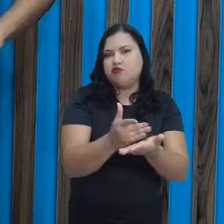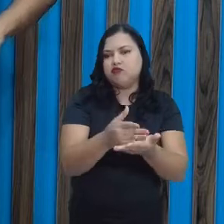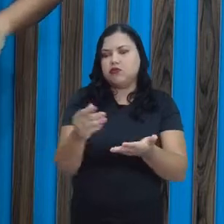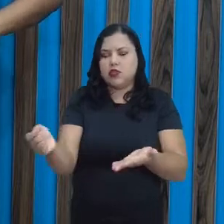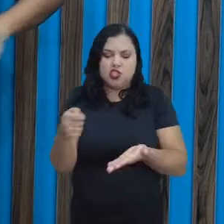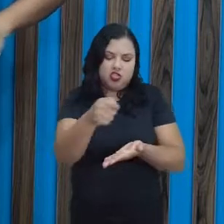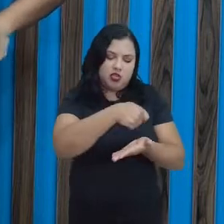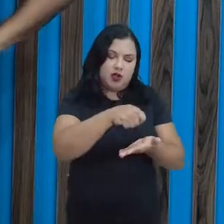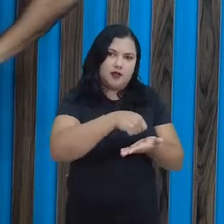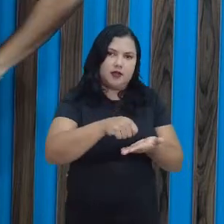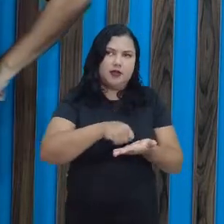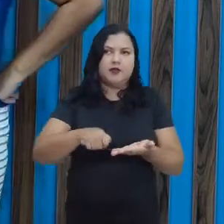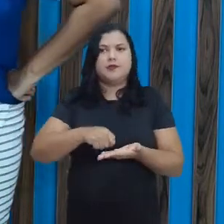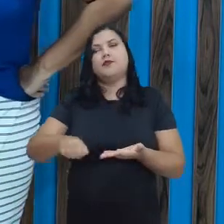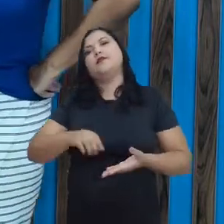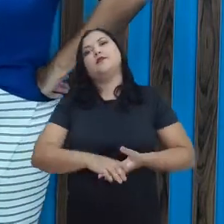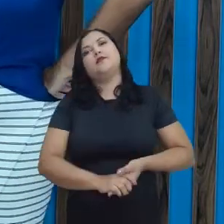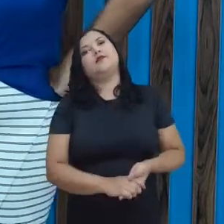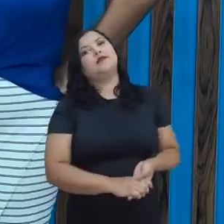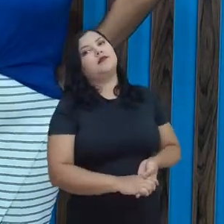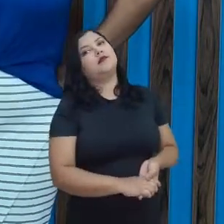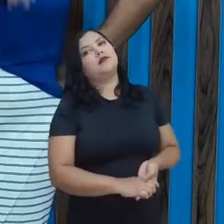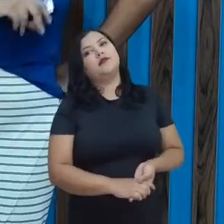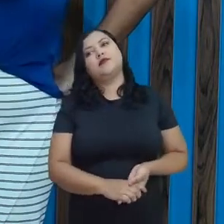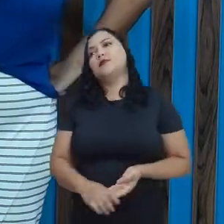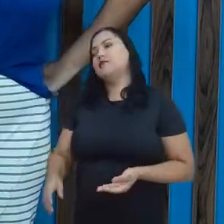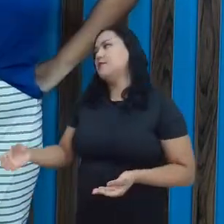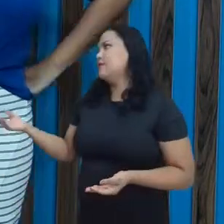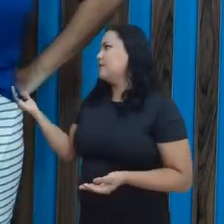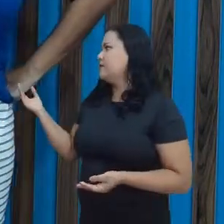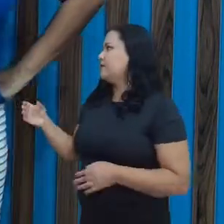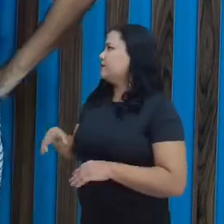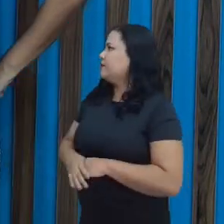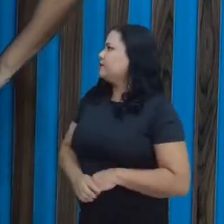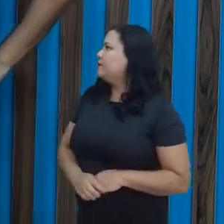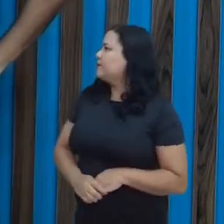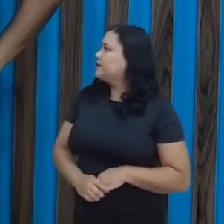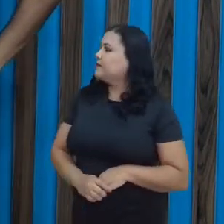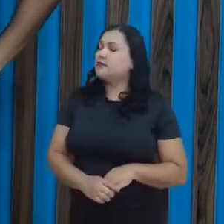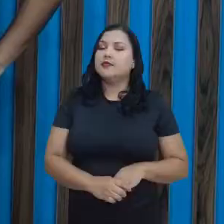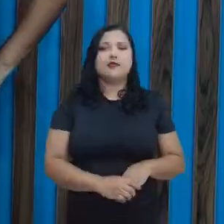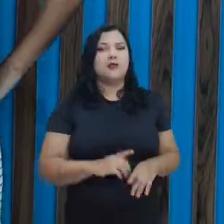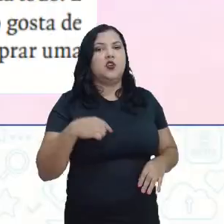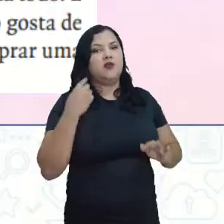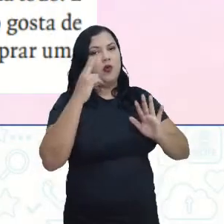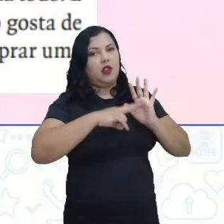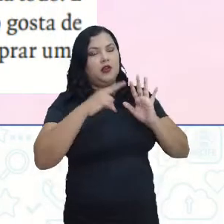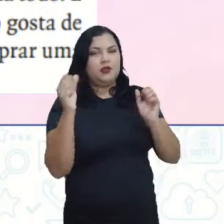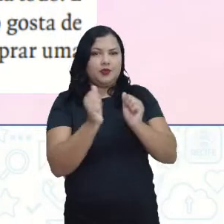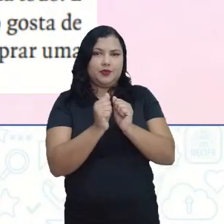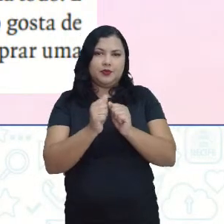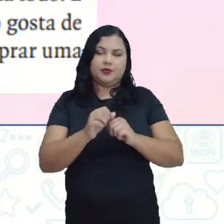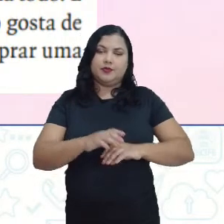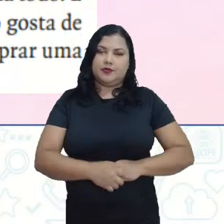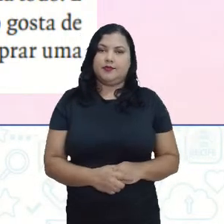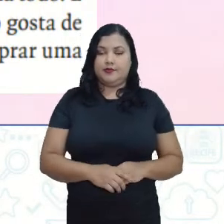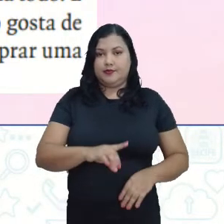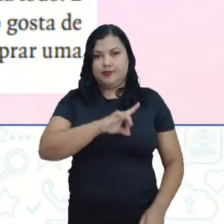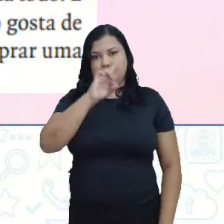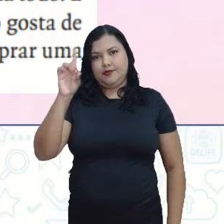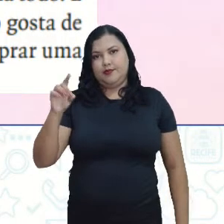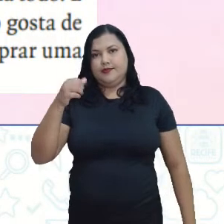catava papel. E aqui eu trouxe um trechinho para a gente ler junto, tá certo? 16 de